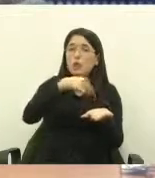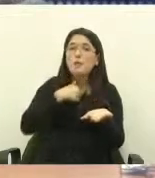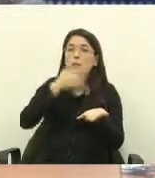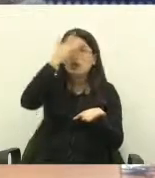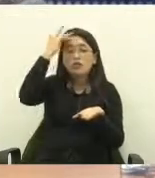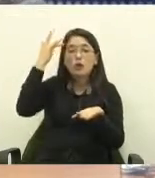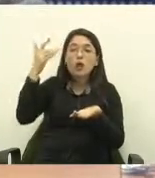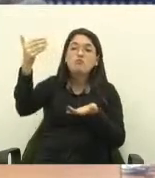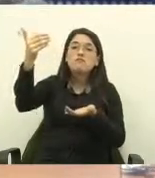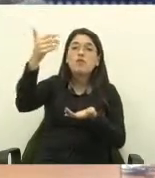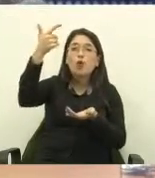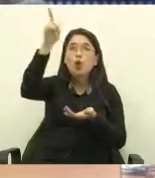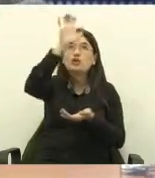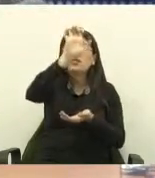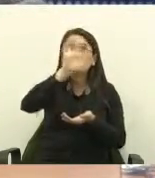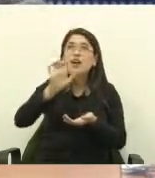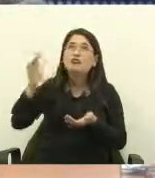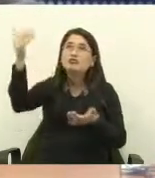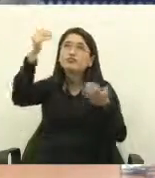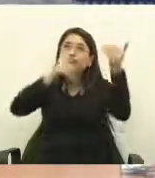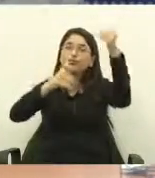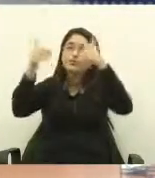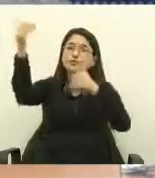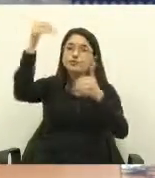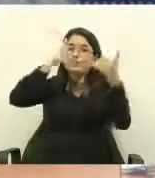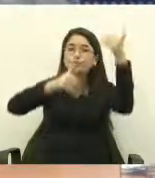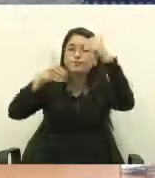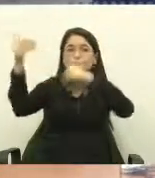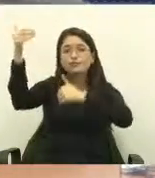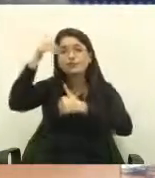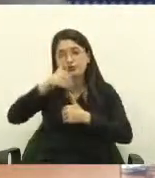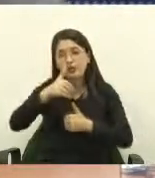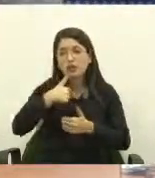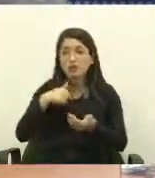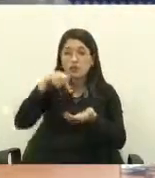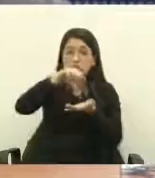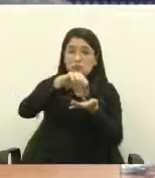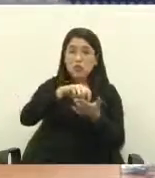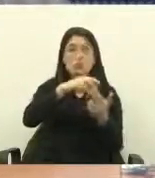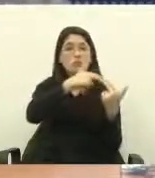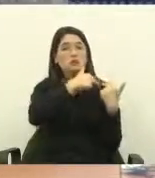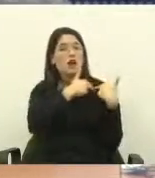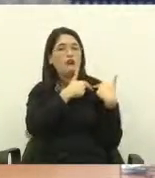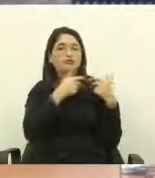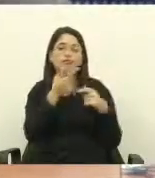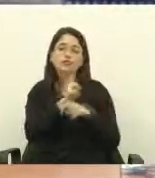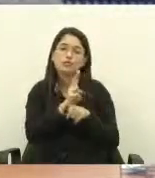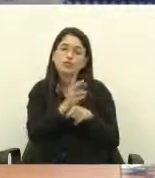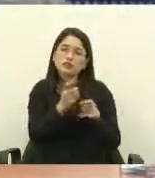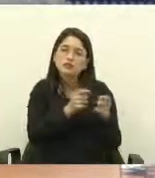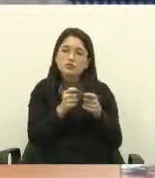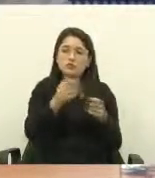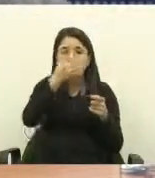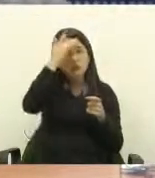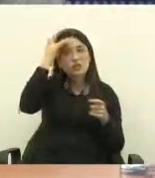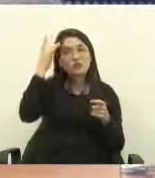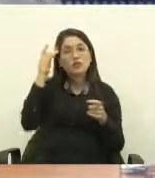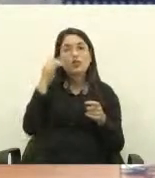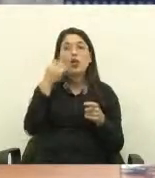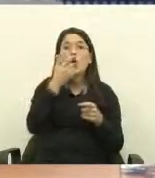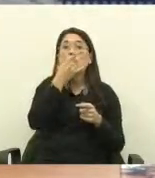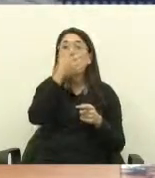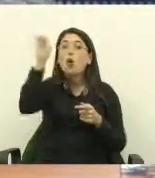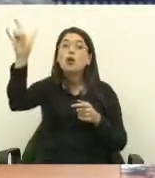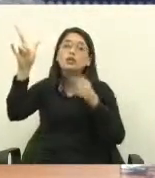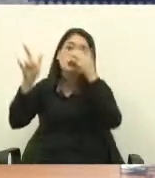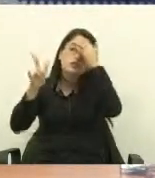fizemos, nós criamos um núcleo de imigrantes onde a gente atende. Nós temos datas, horários, pessoas que falam outros